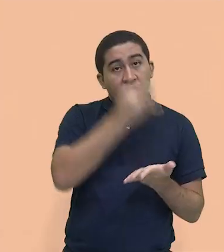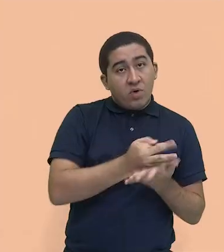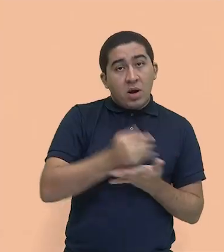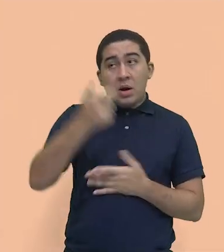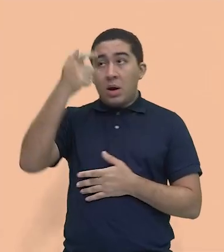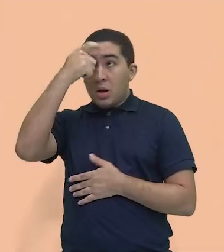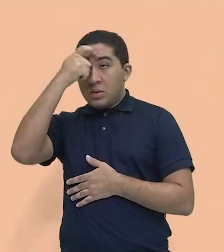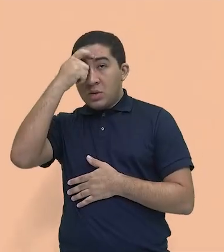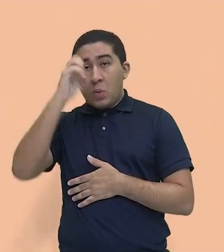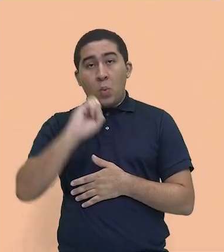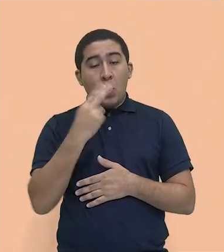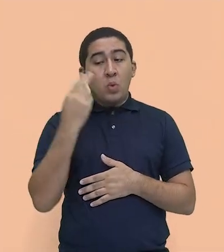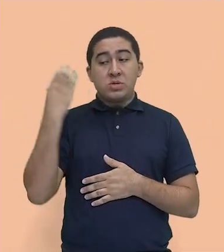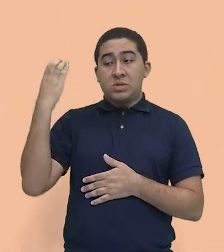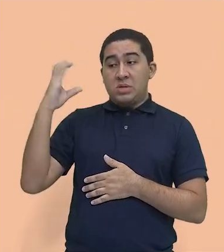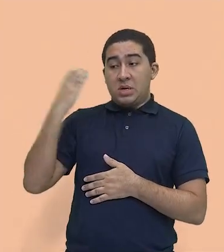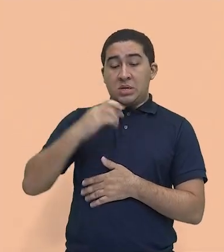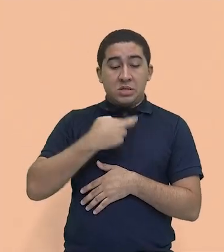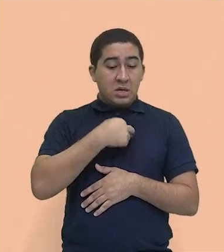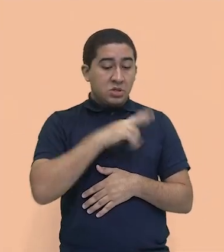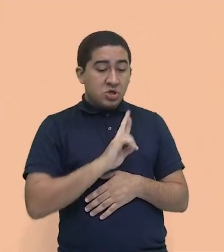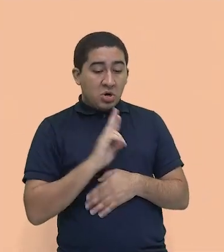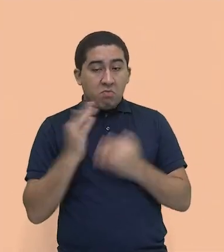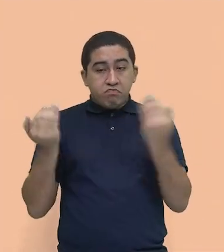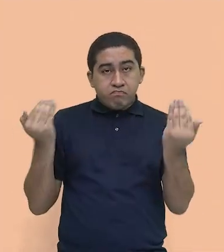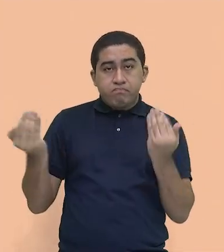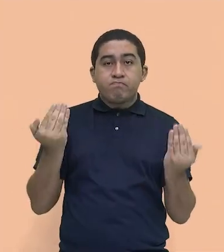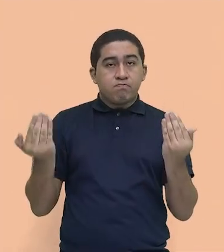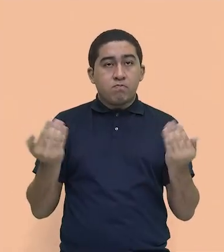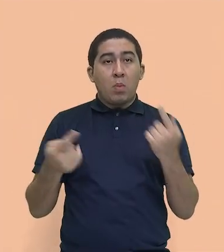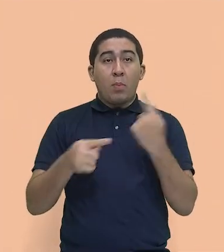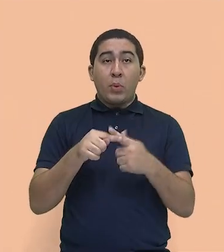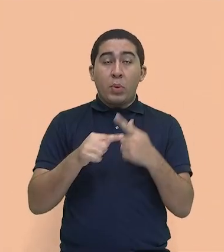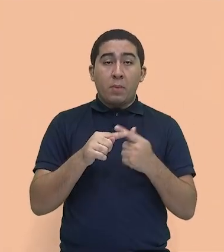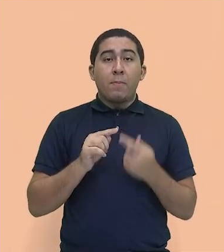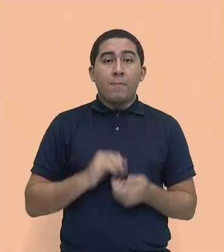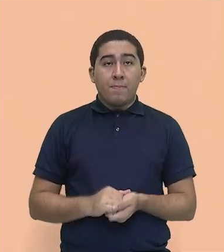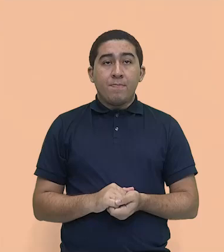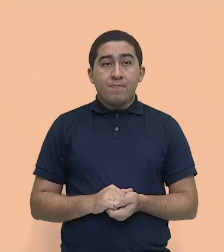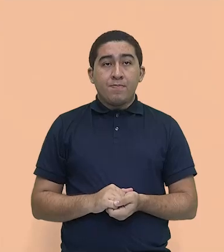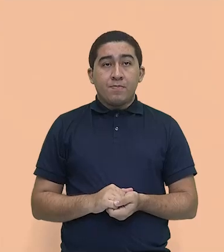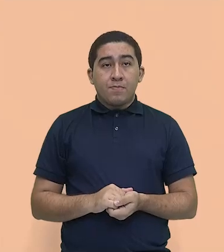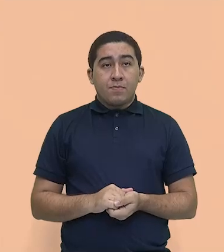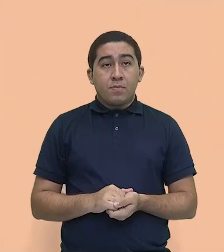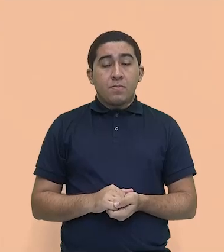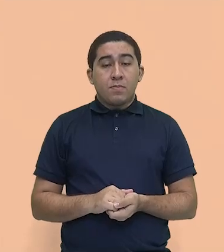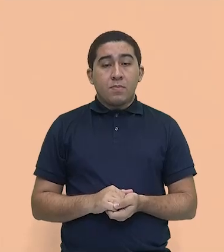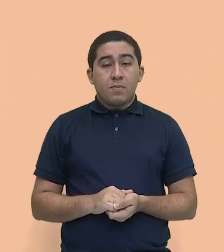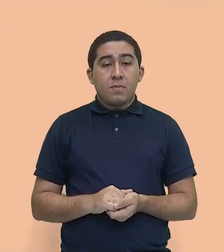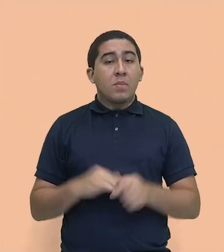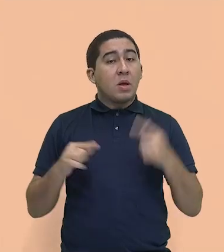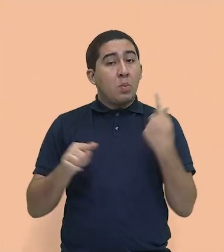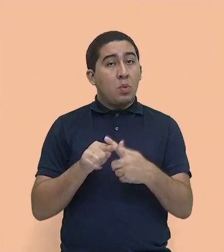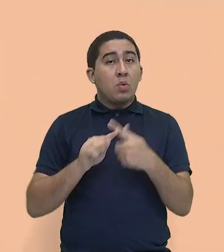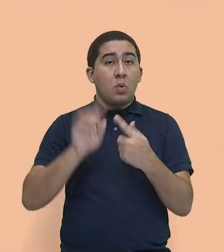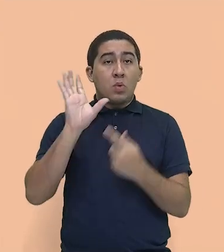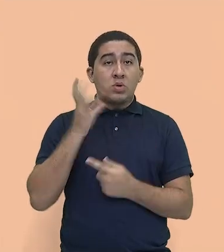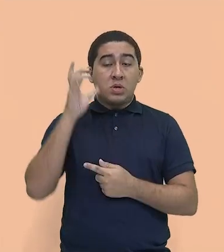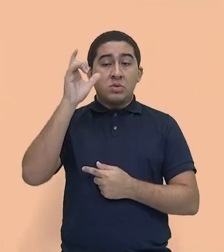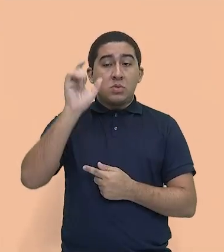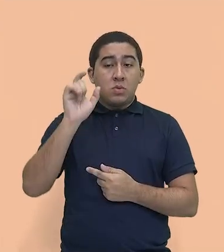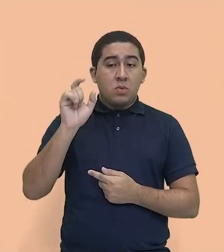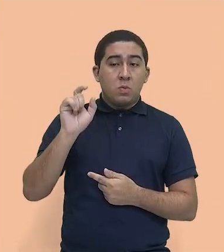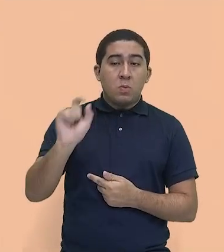de ciência e religião, né? Por quê? Justamente por conta dessa,